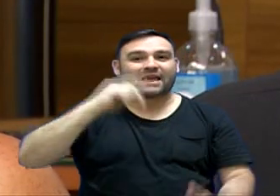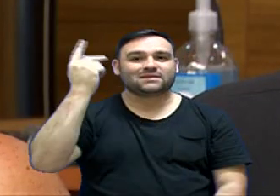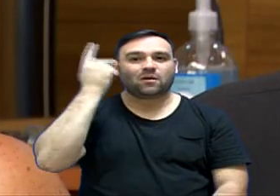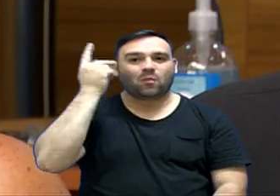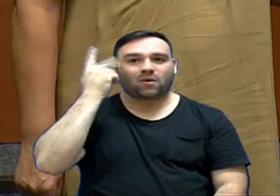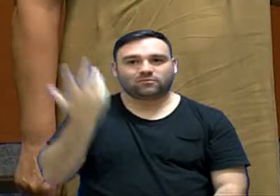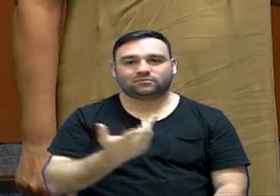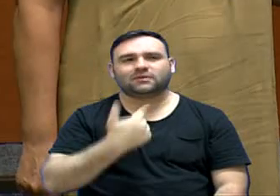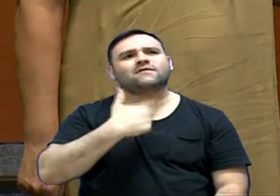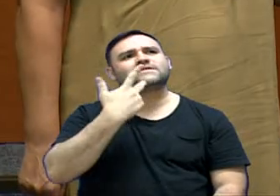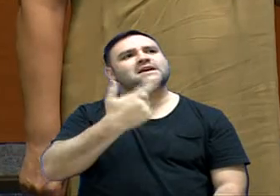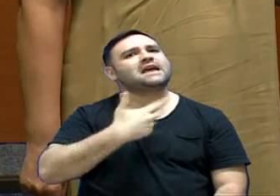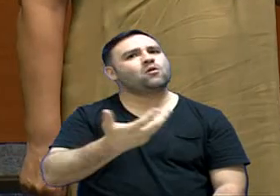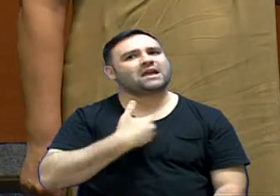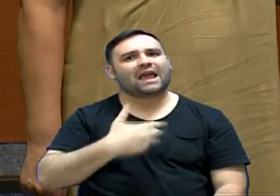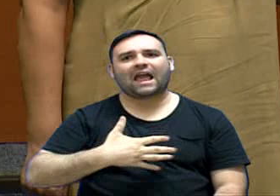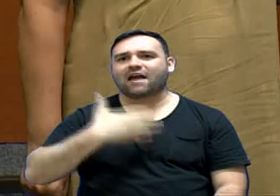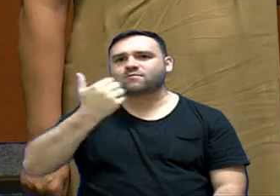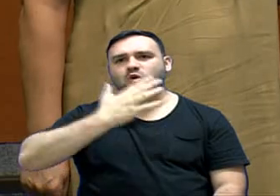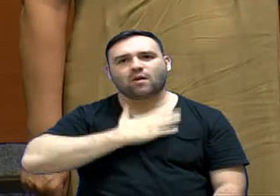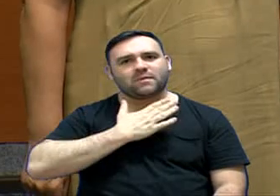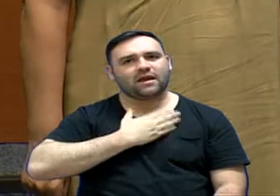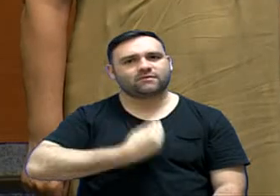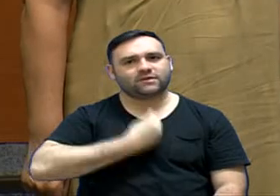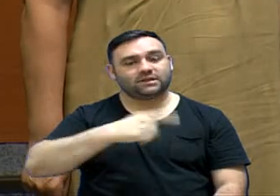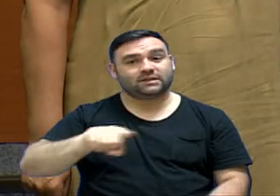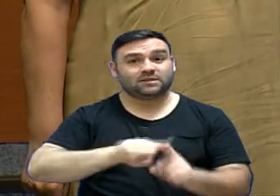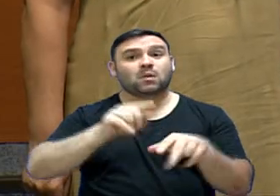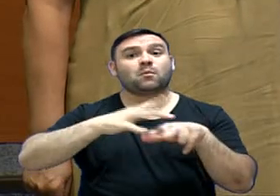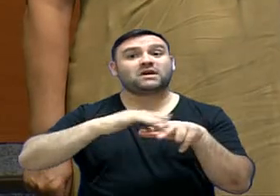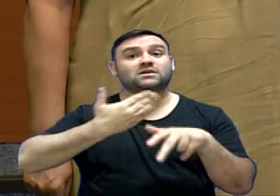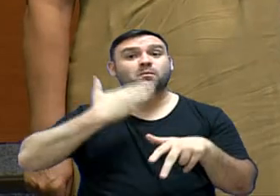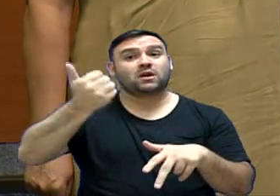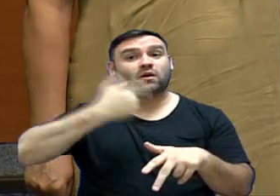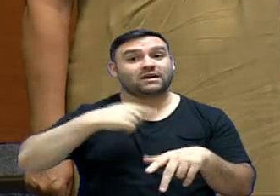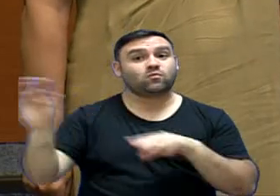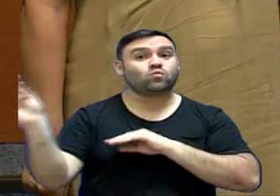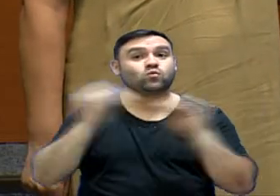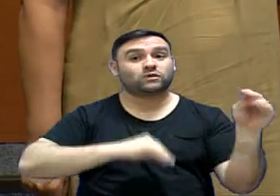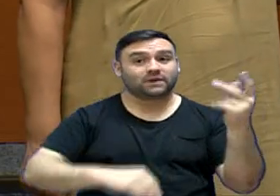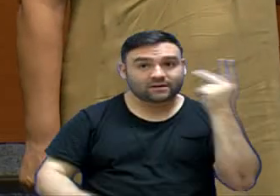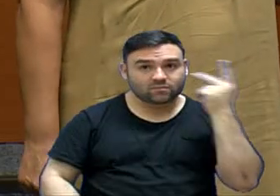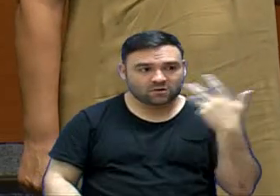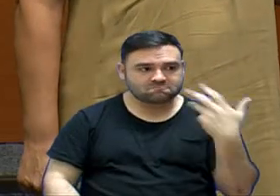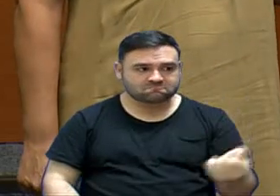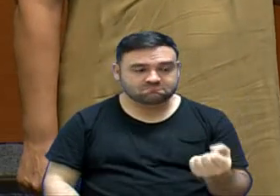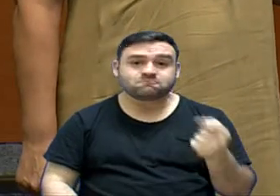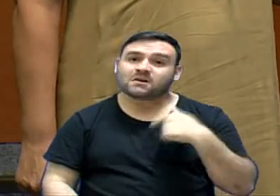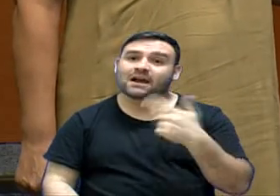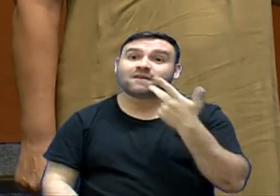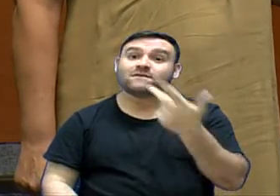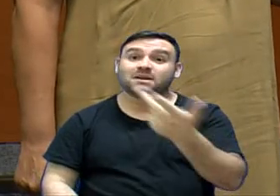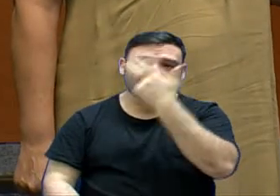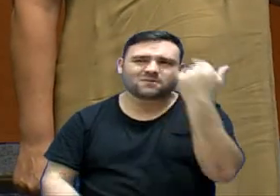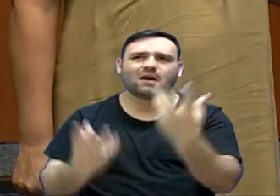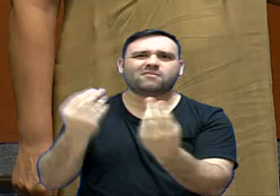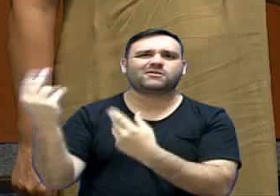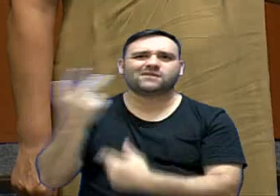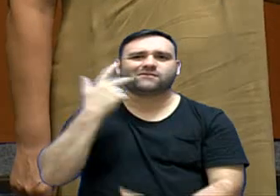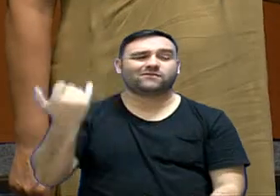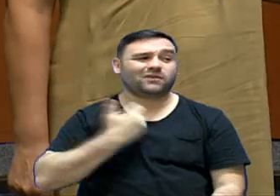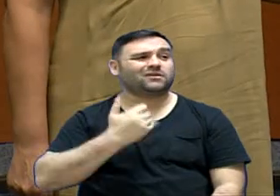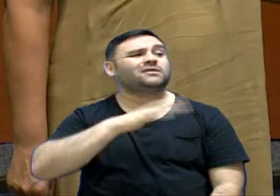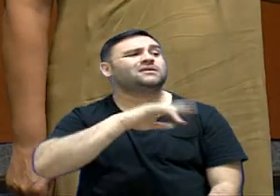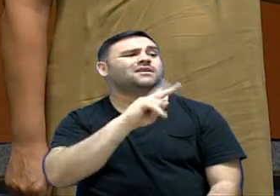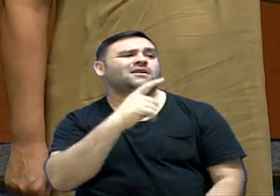Paulo. Eu disse, eu quero o melhor para a minha vida e o melhor para o meu paciente. Então, eu vou para São Paulo. E, quando eu disse isso, muitas pessoas disseram,